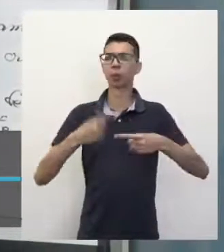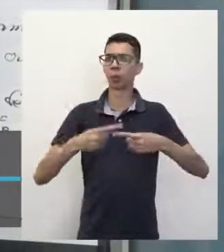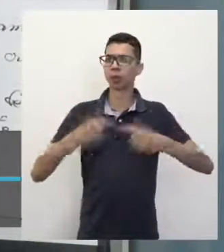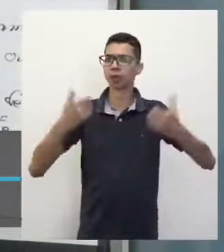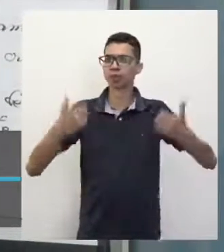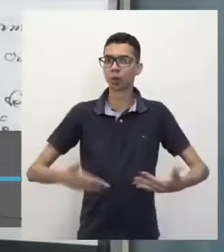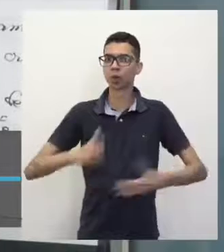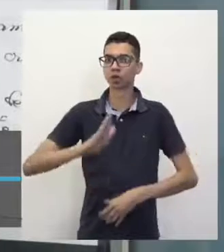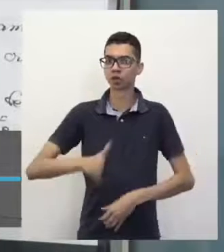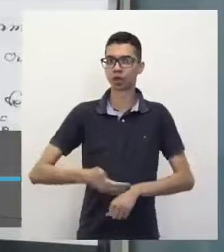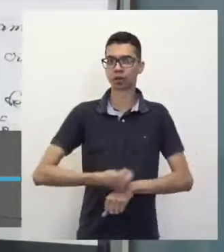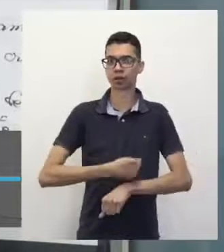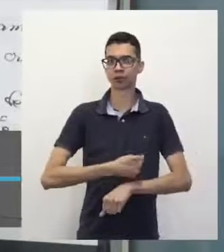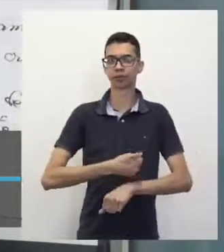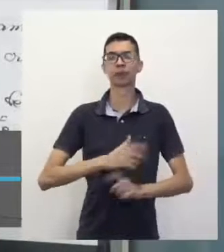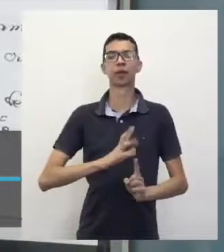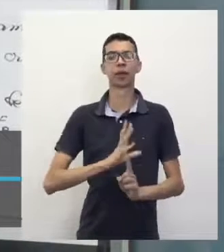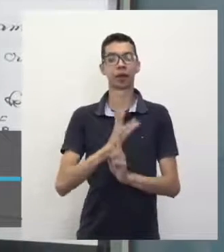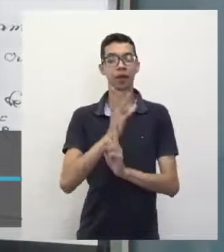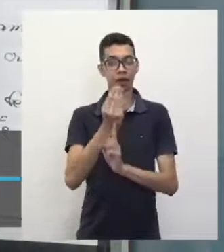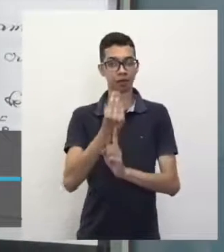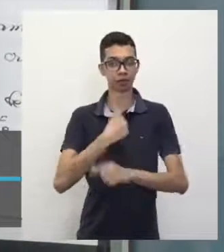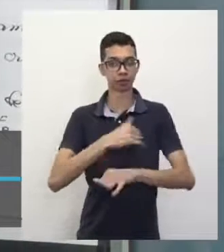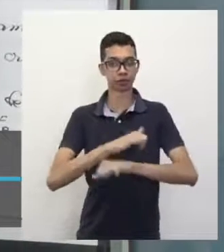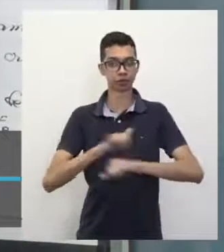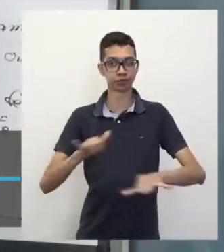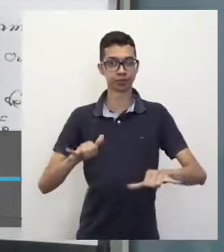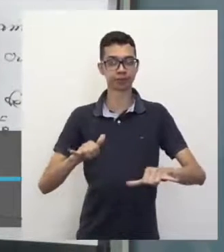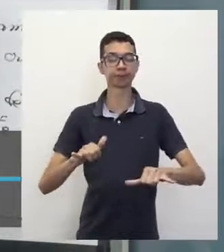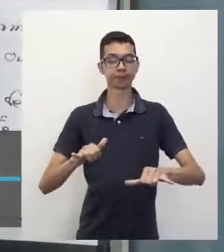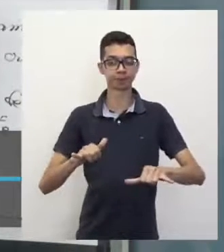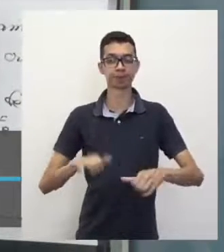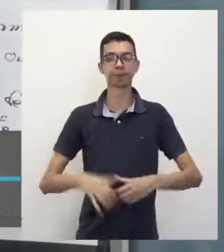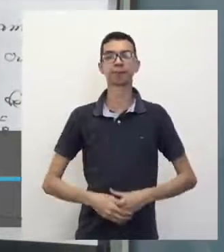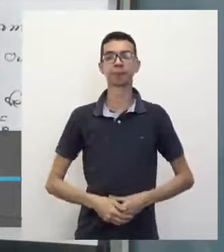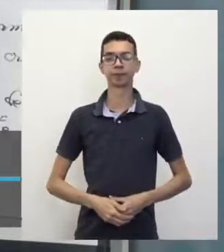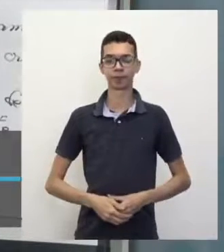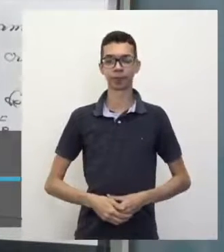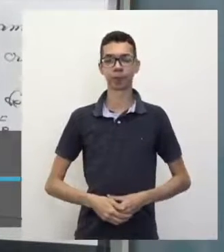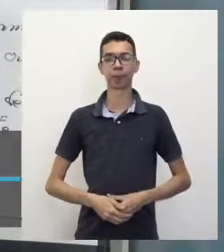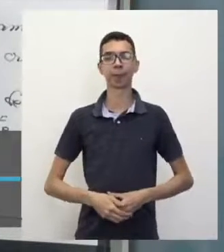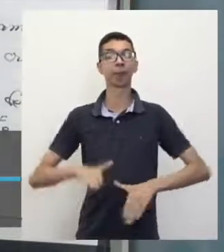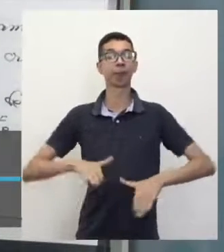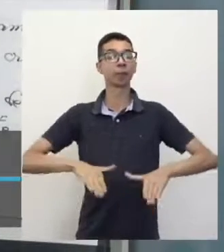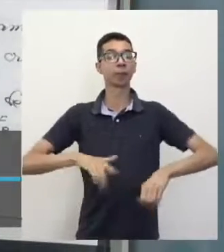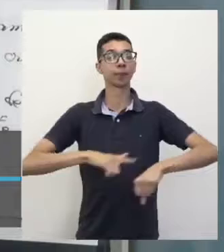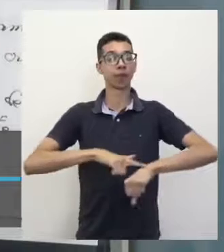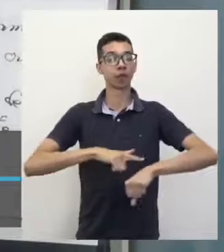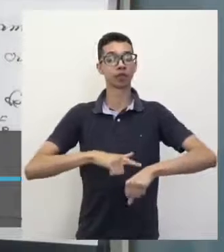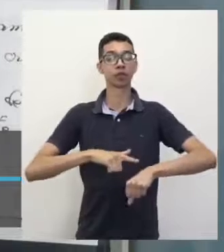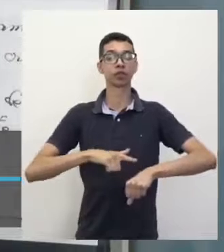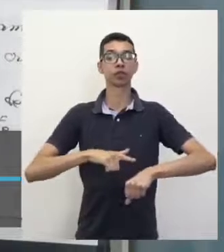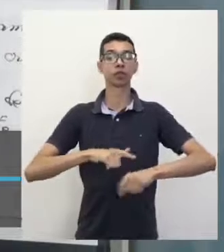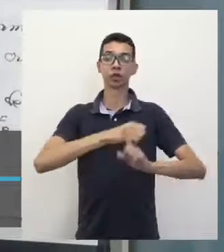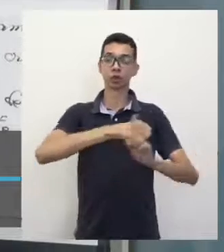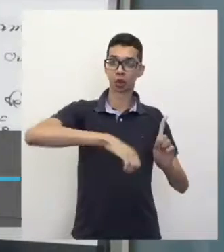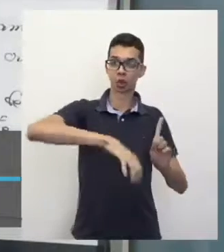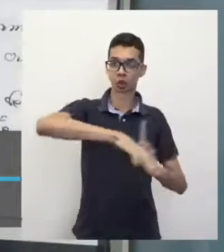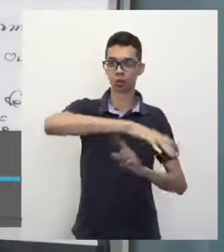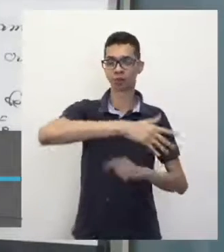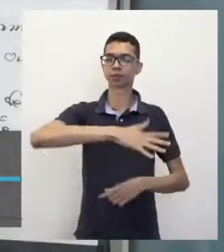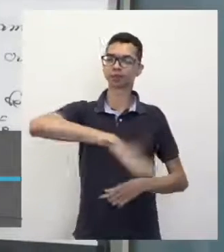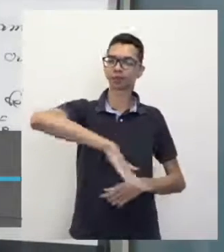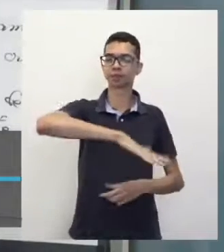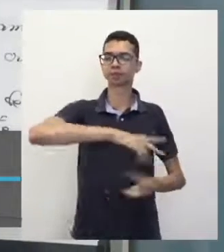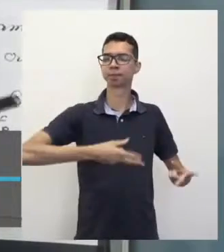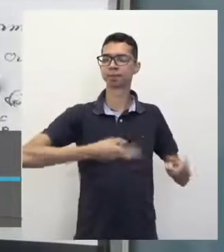arte, né, as obras artísticas, elas são recortes da sociedade em determinado tempo, em determinado local, certo?